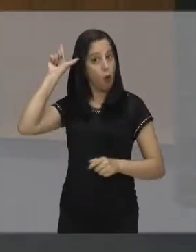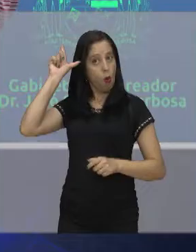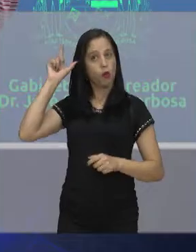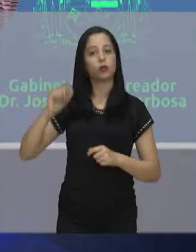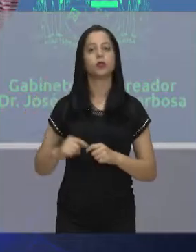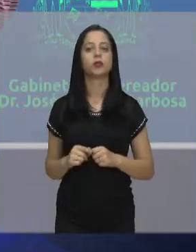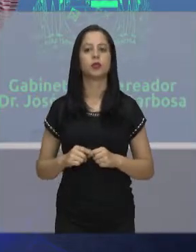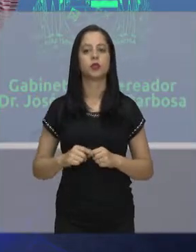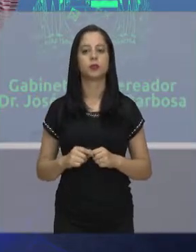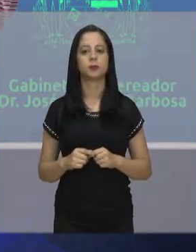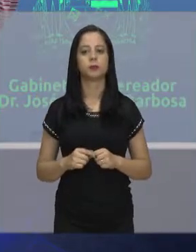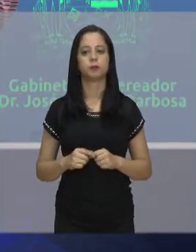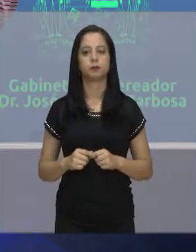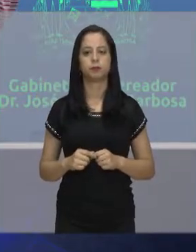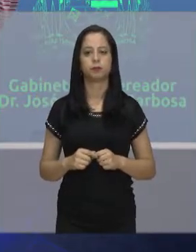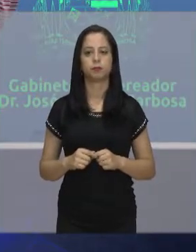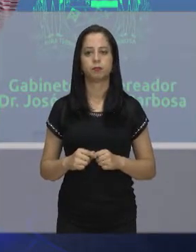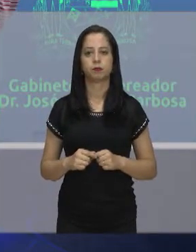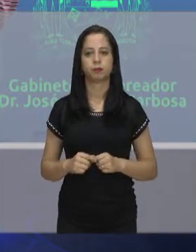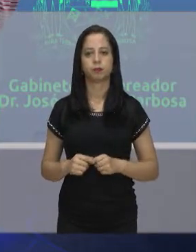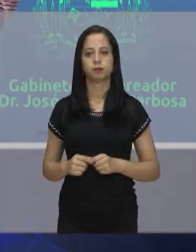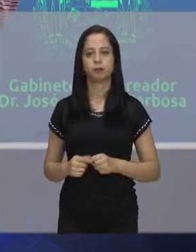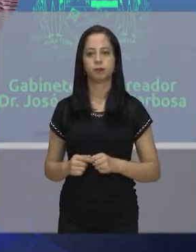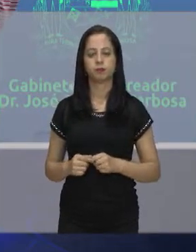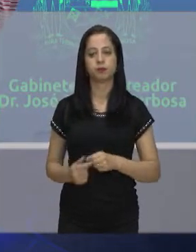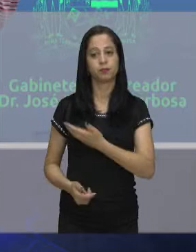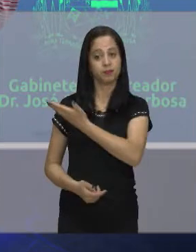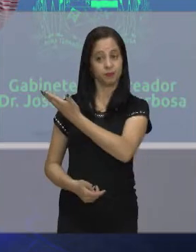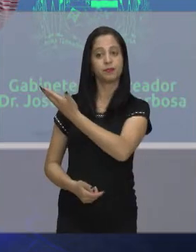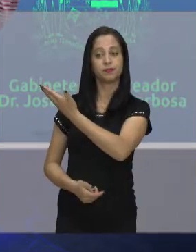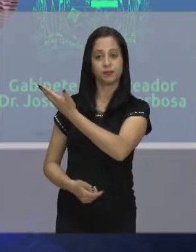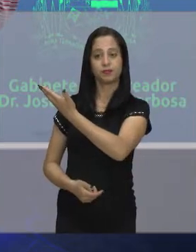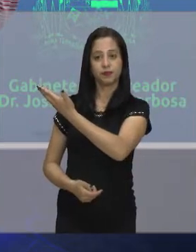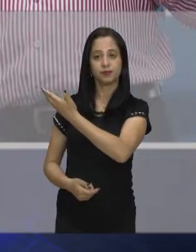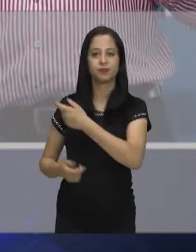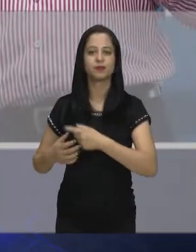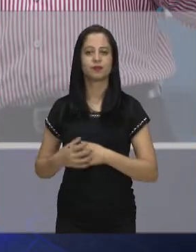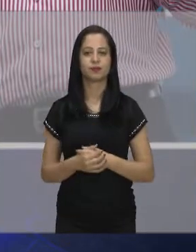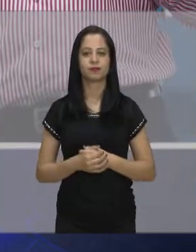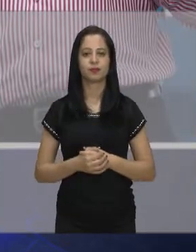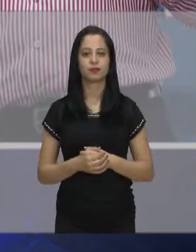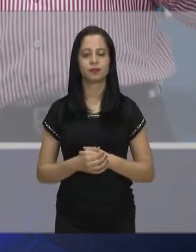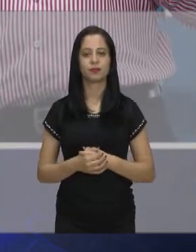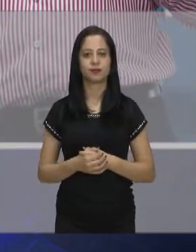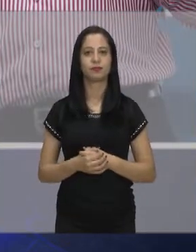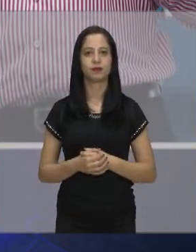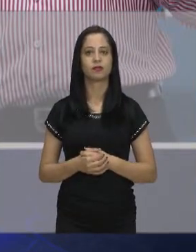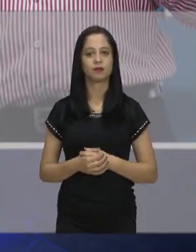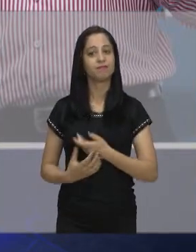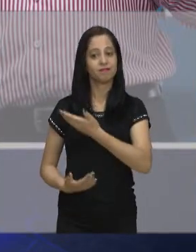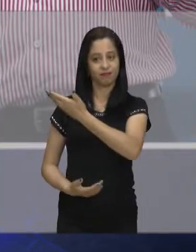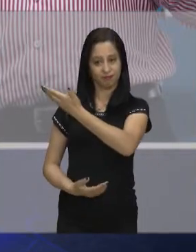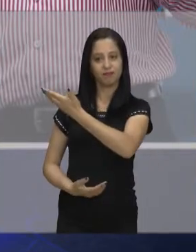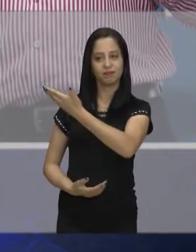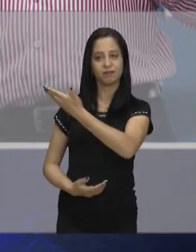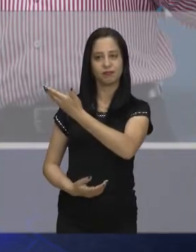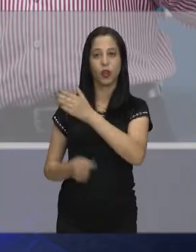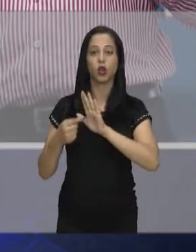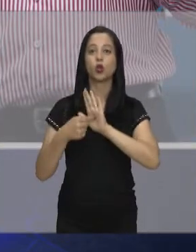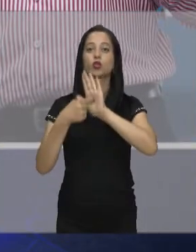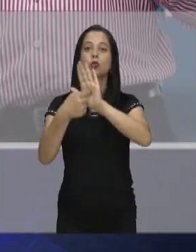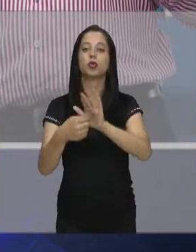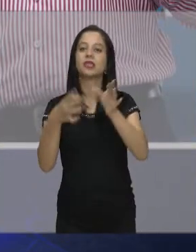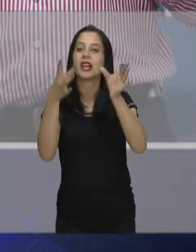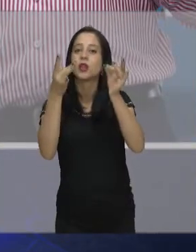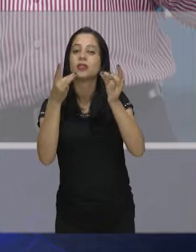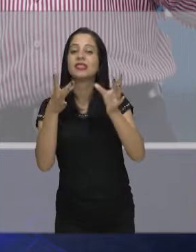nós tivemos, Robertinho, um evento com a prestação de contas. Próximo, Betão, fizemos ontem uma prestação de contas no auditório